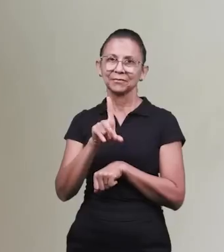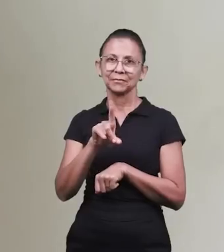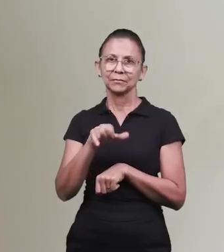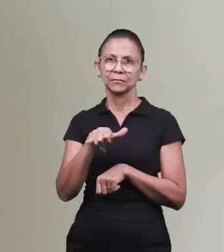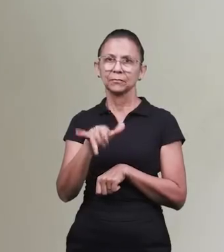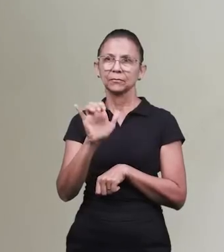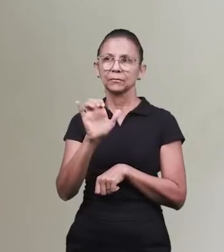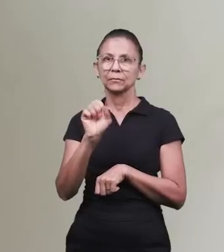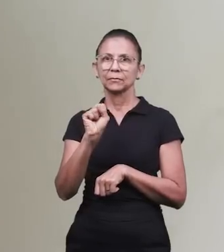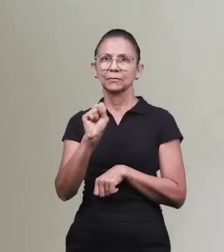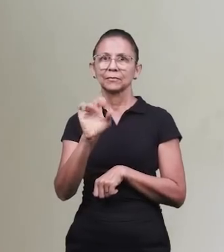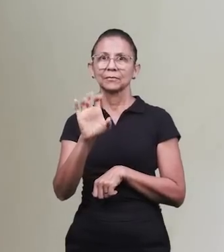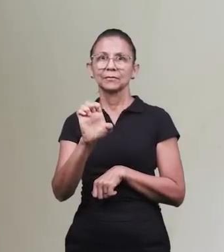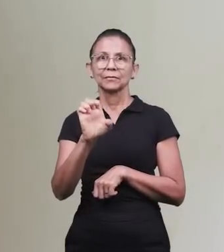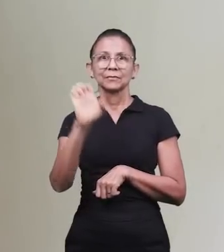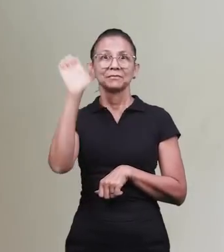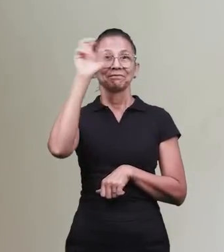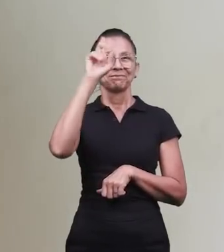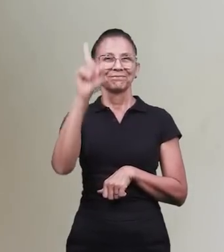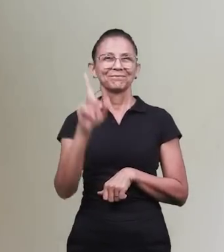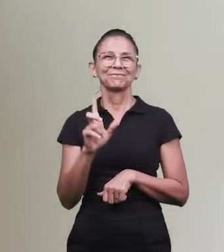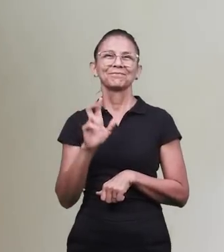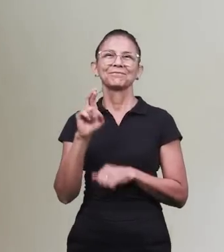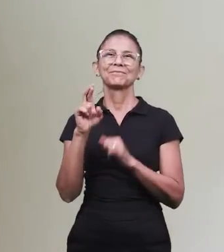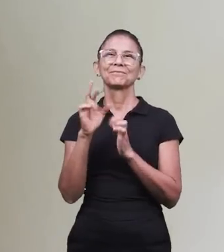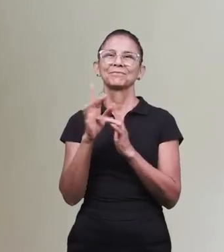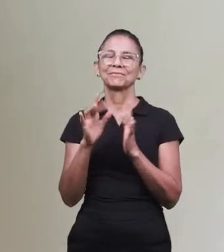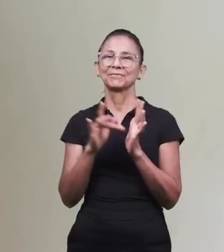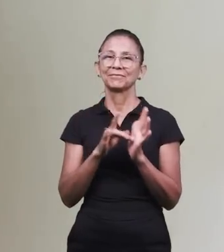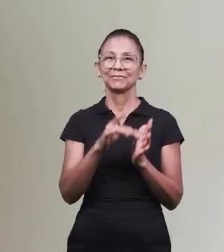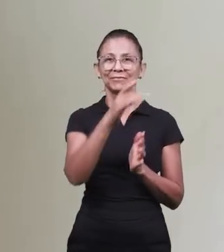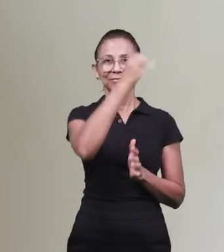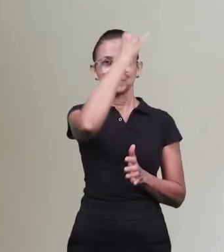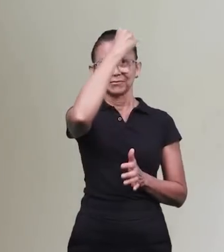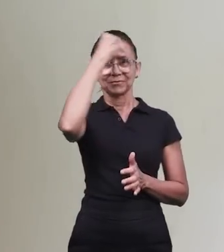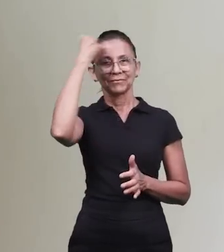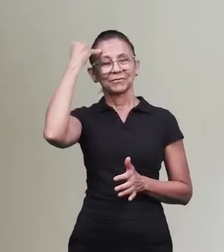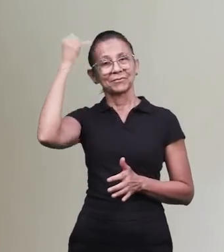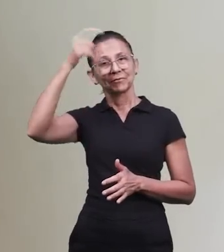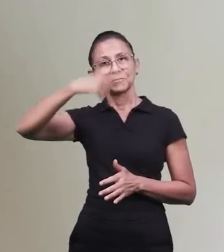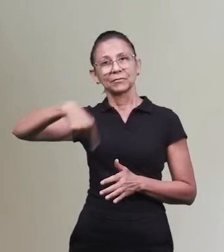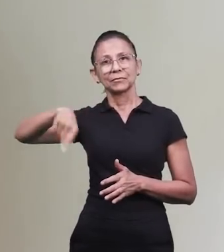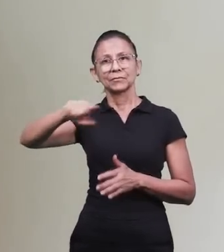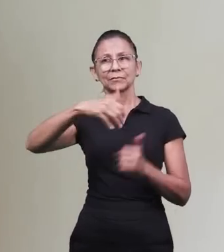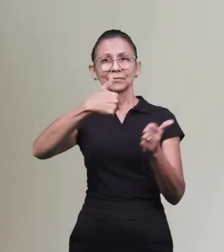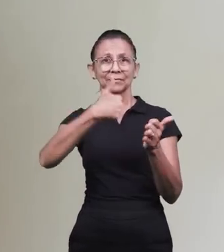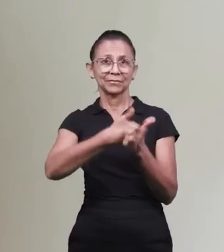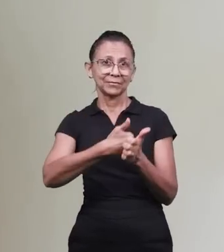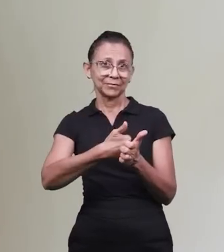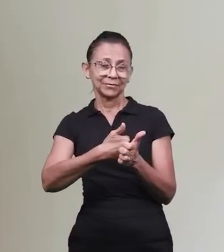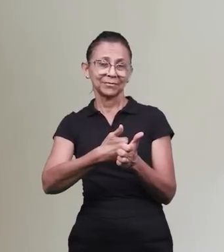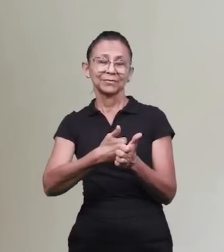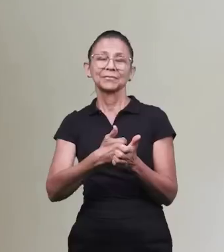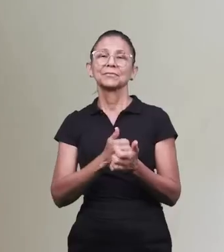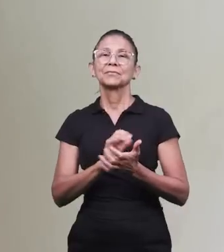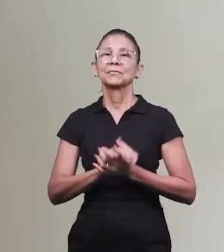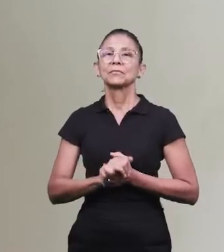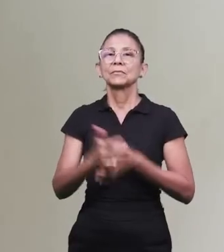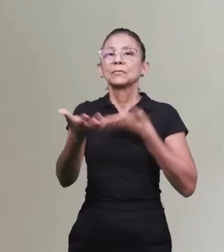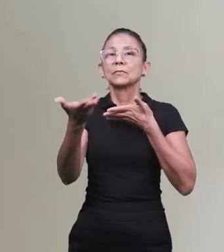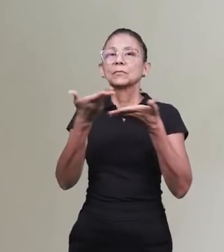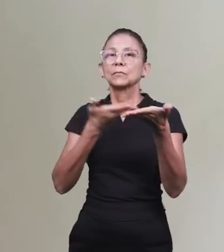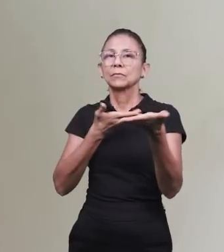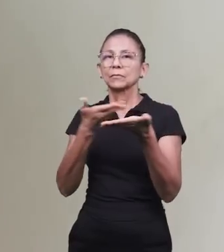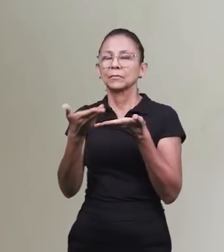Deise. Paz do Senhor, Jorge, e a todos os nossos irmãos que estão conectados ao Manaí News. Eu sou Deise Furtado, a correspondente da região sul